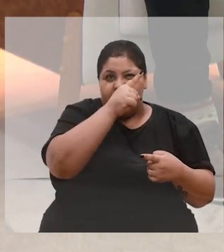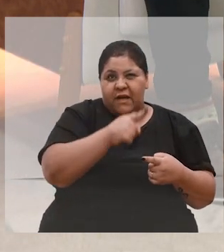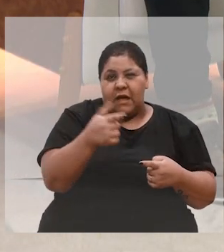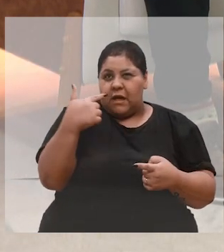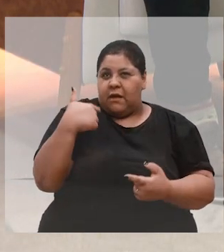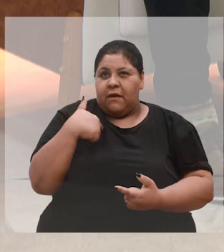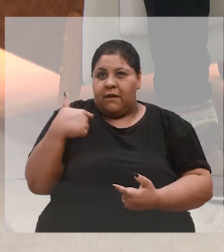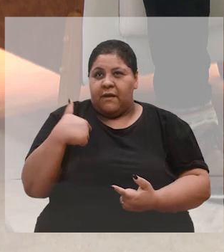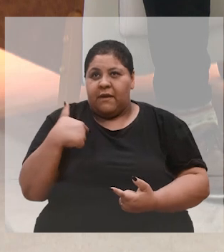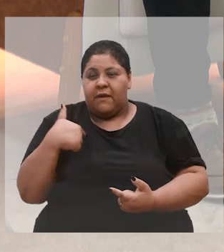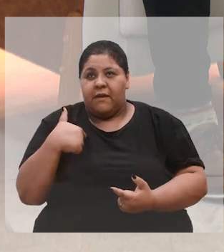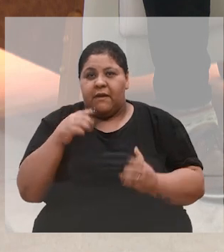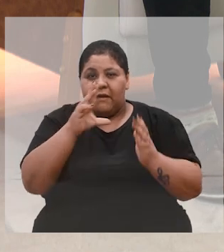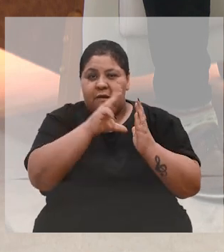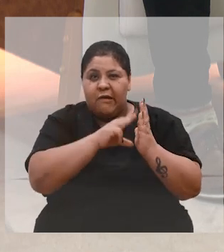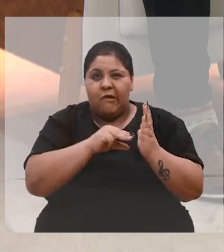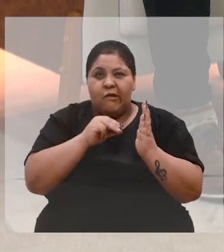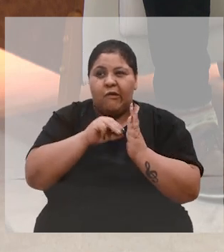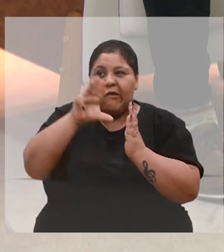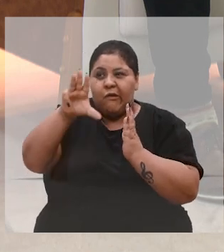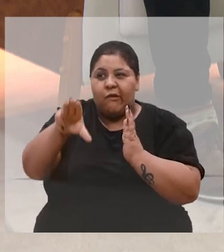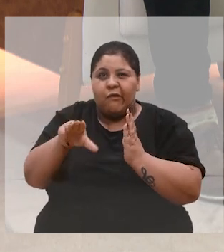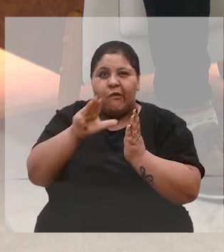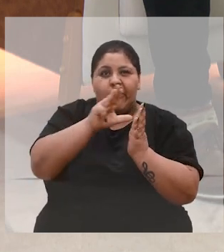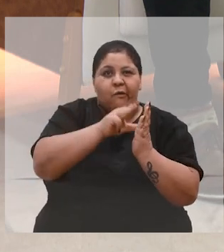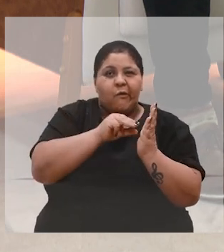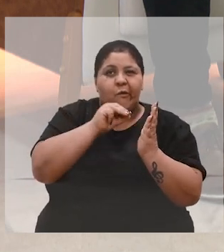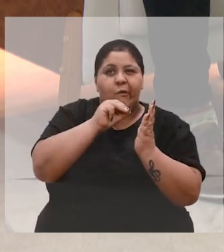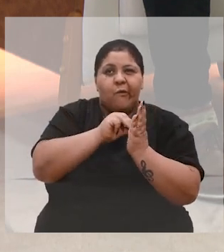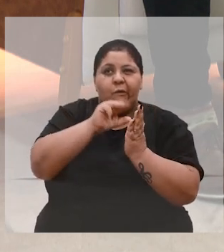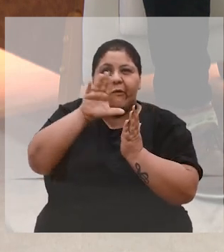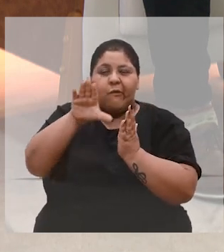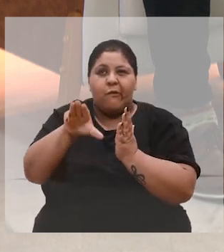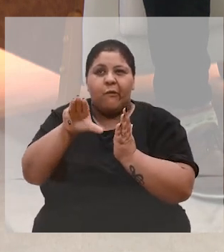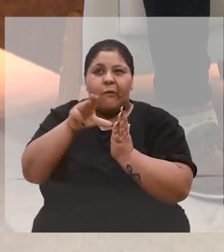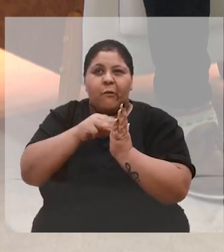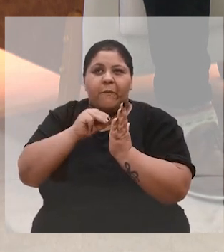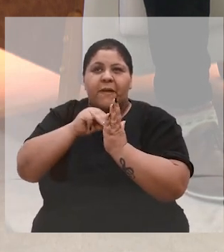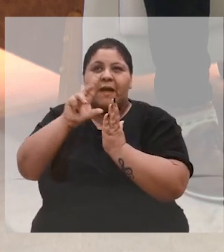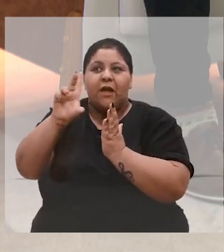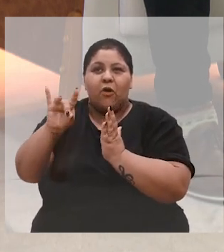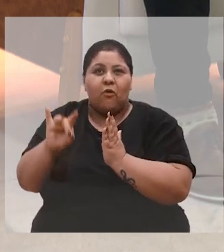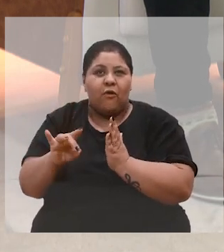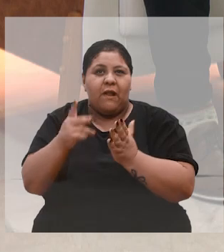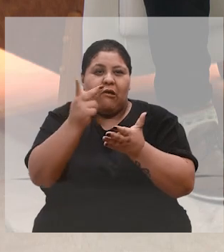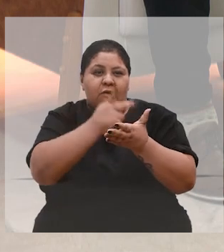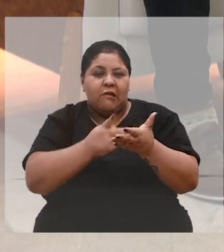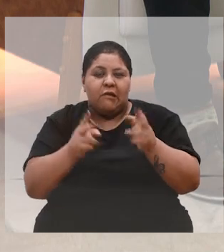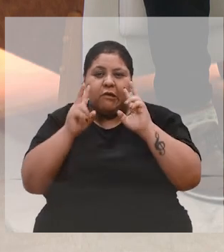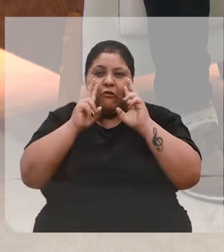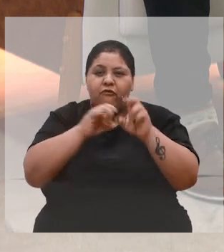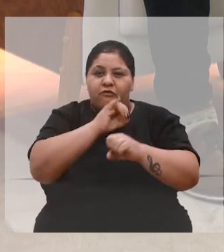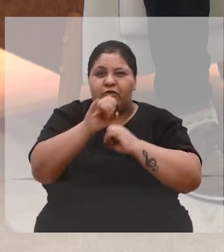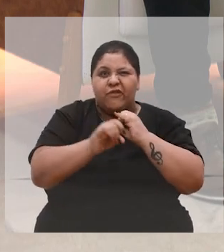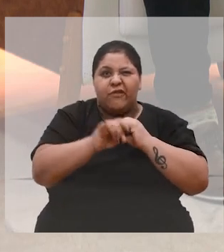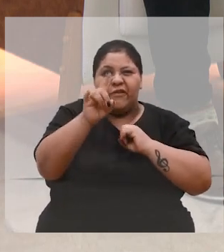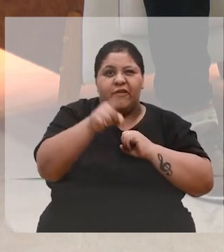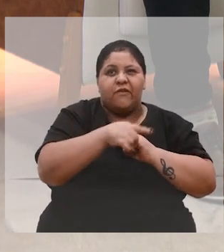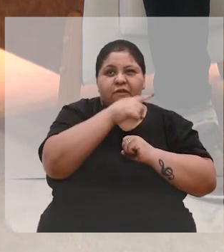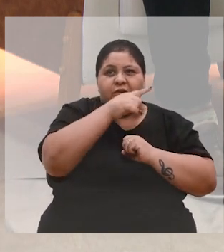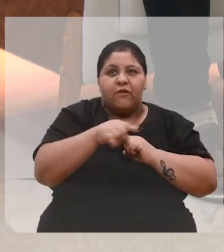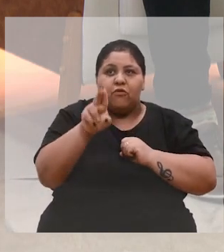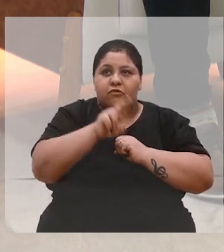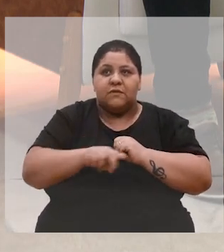eu iria copiar umas animações independentes que eu vi da internet. Então eu decidi cancelar e usar